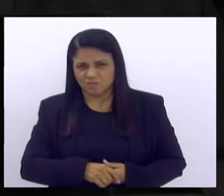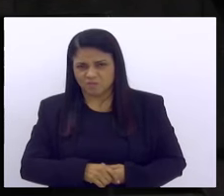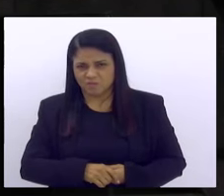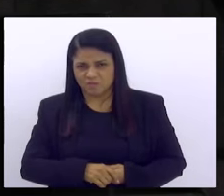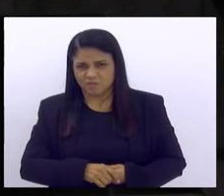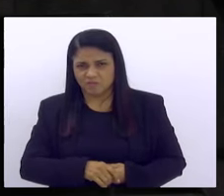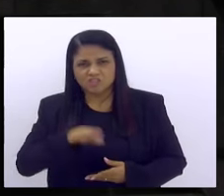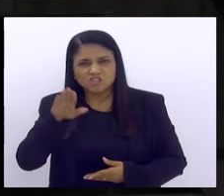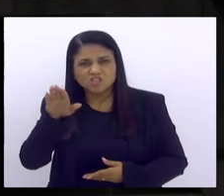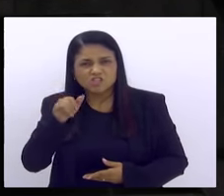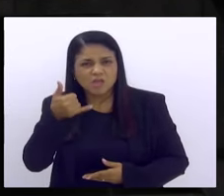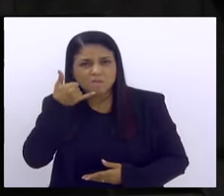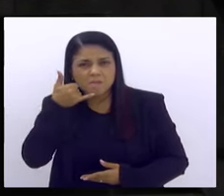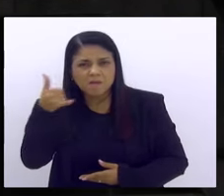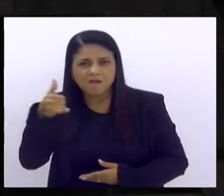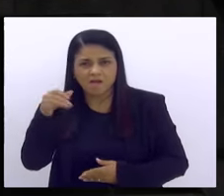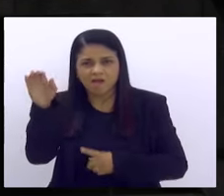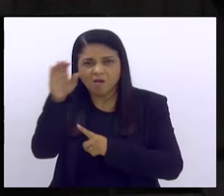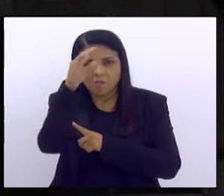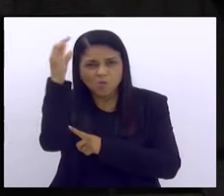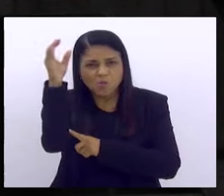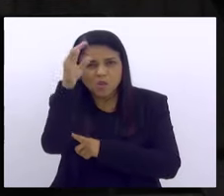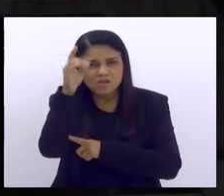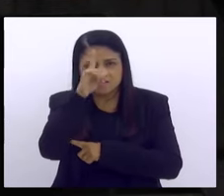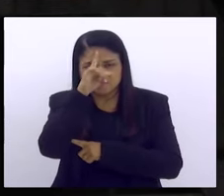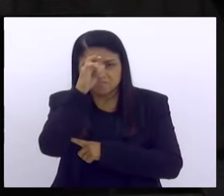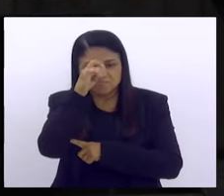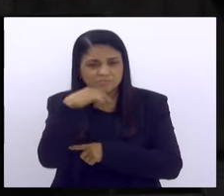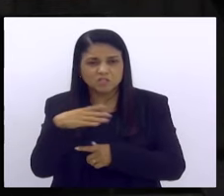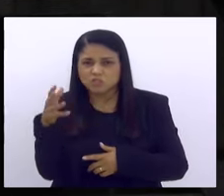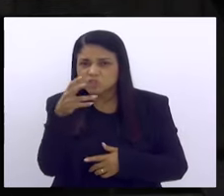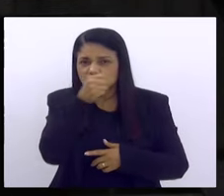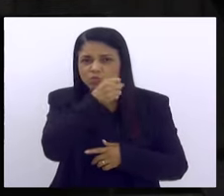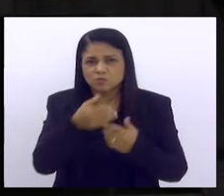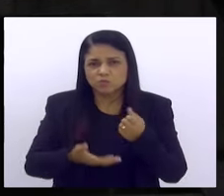de chamar uma ambulância para socorrer aquela senhora.